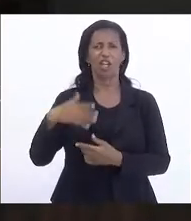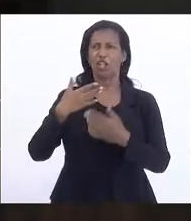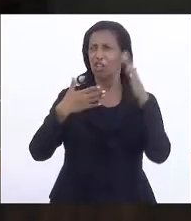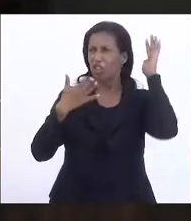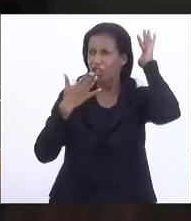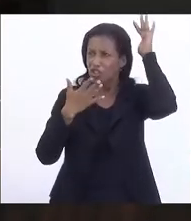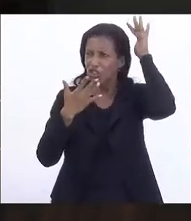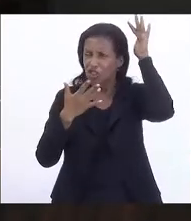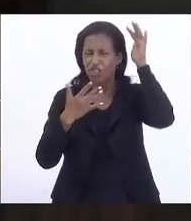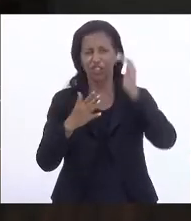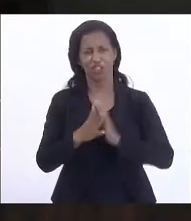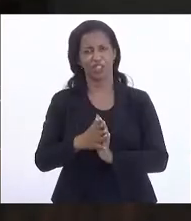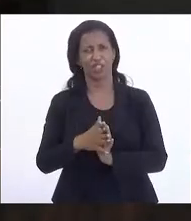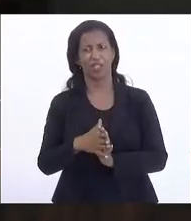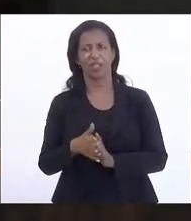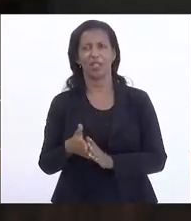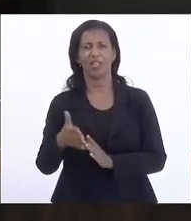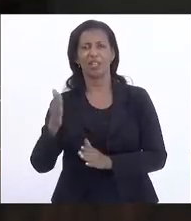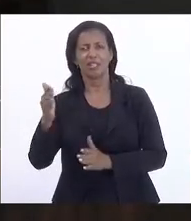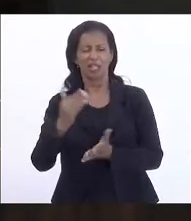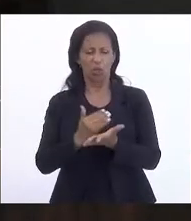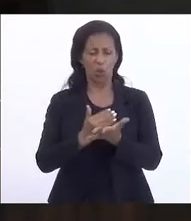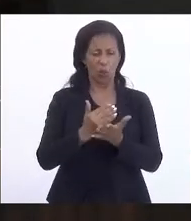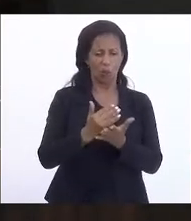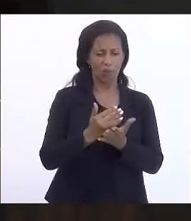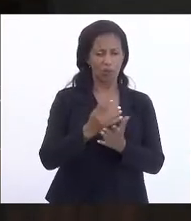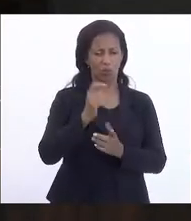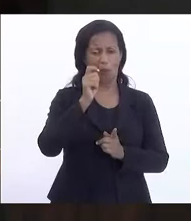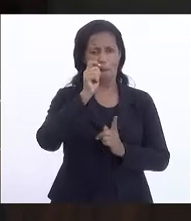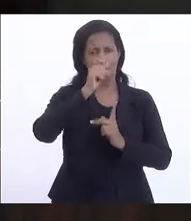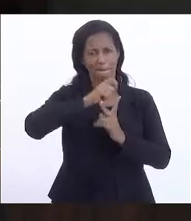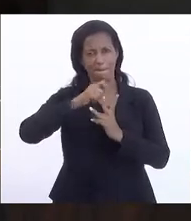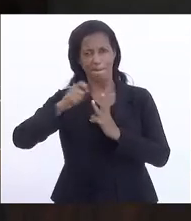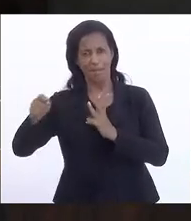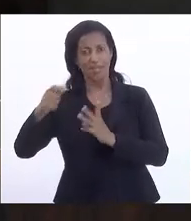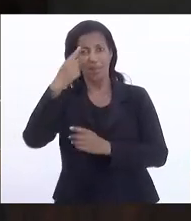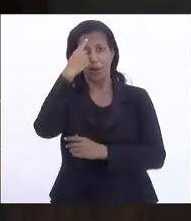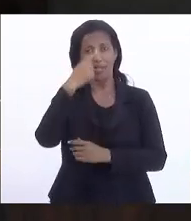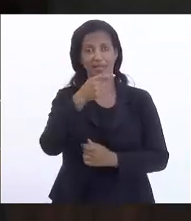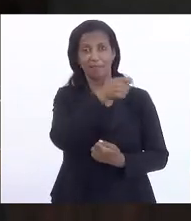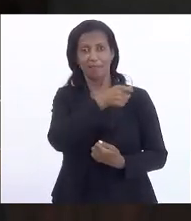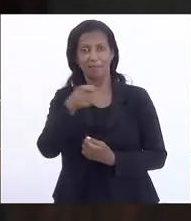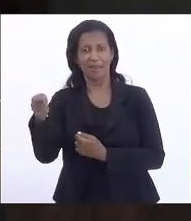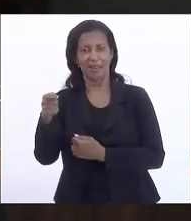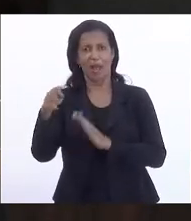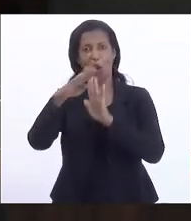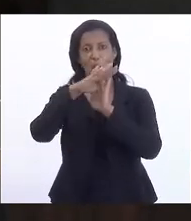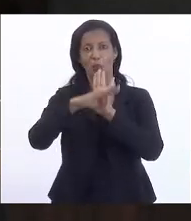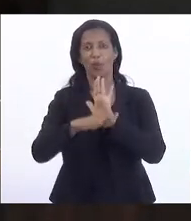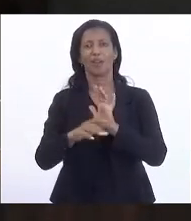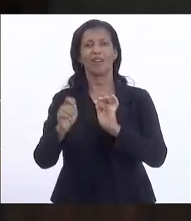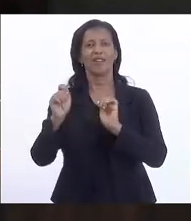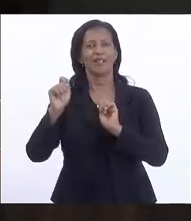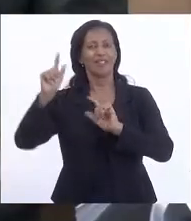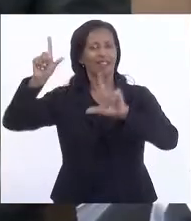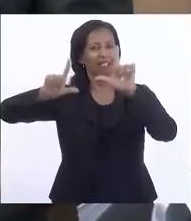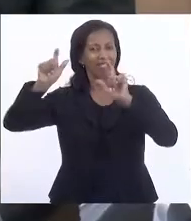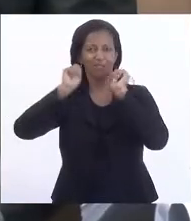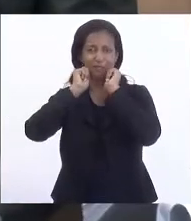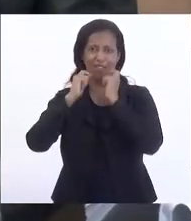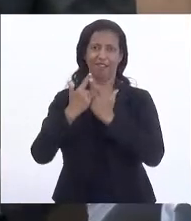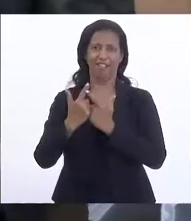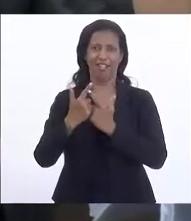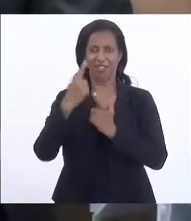e ele começou mensal, veio para a quinzenal e agora está semanal o programa na TV Alérgica. Ok?